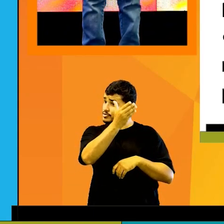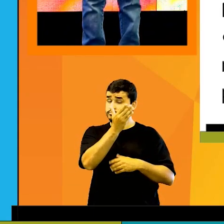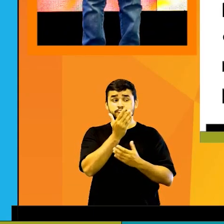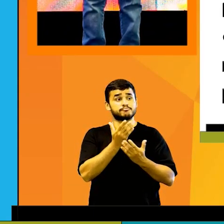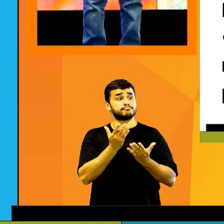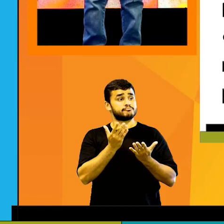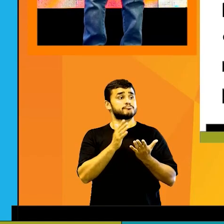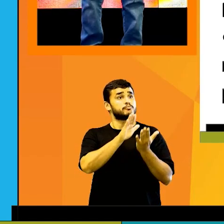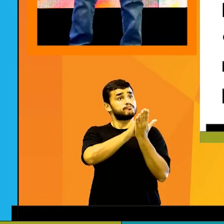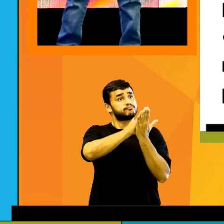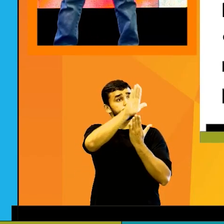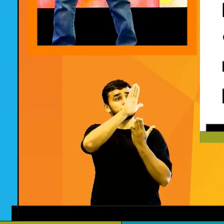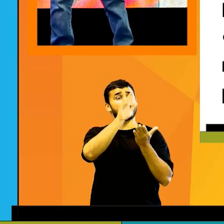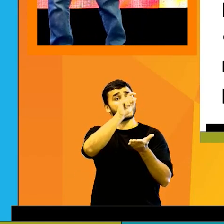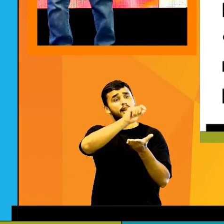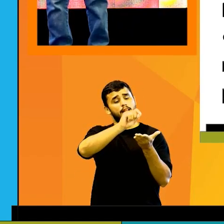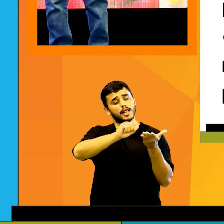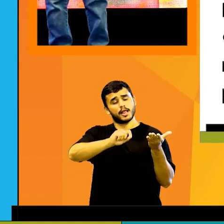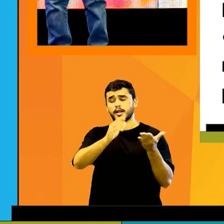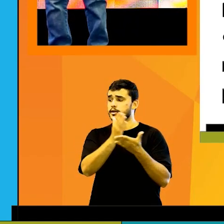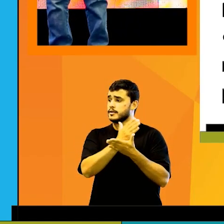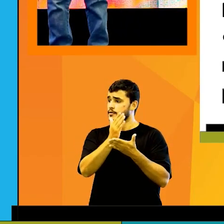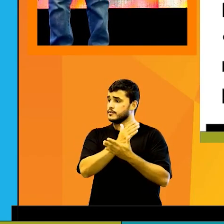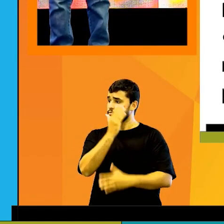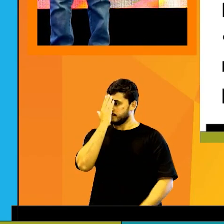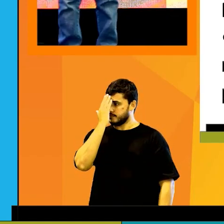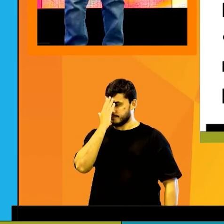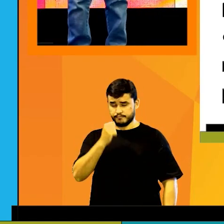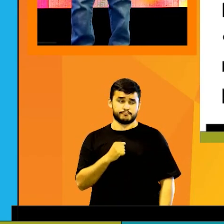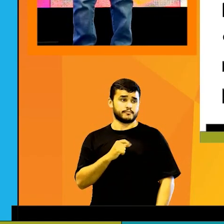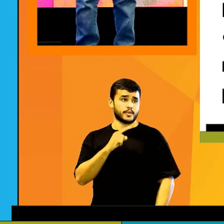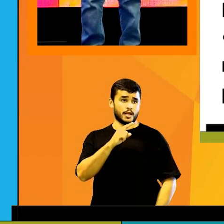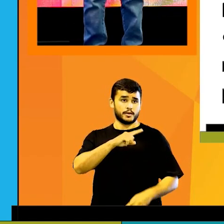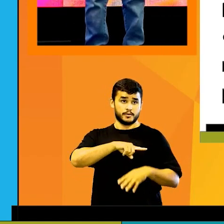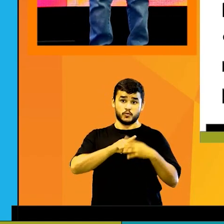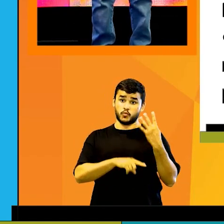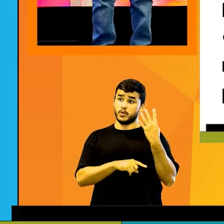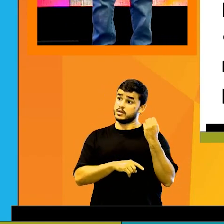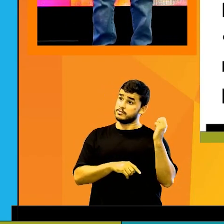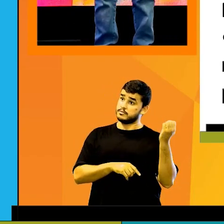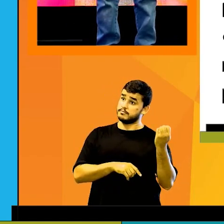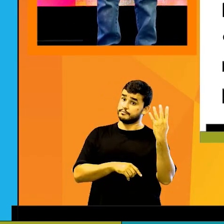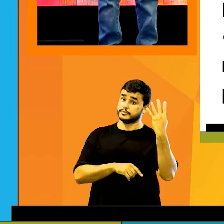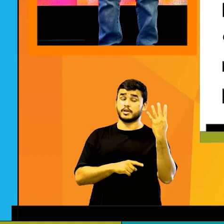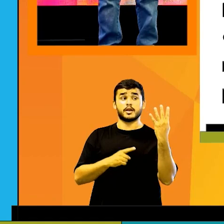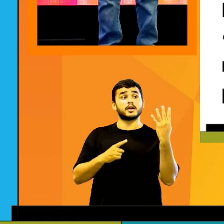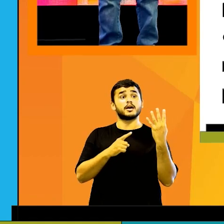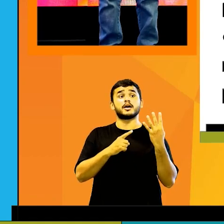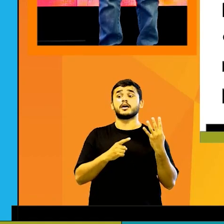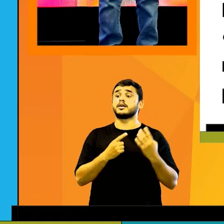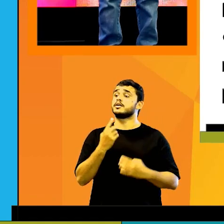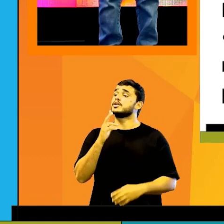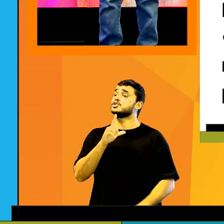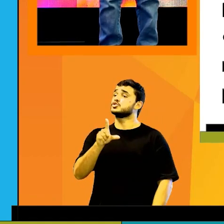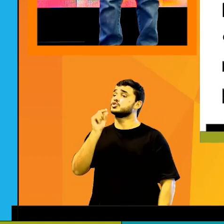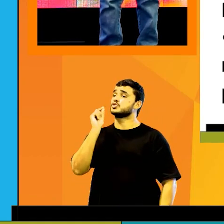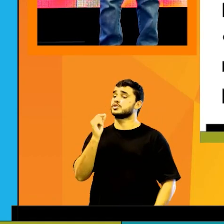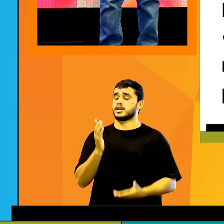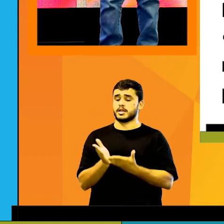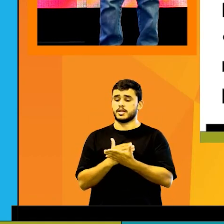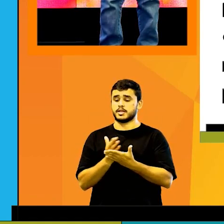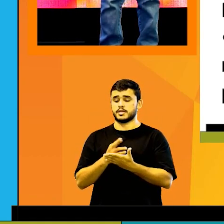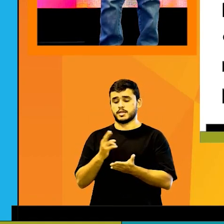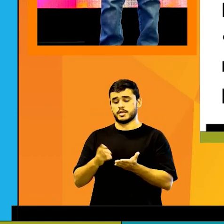românticos brasileiros que estavam na Europa reuniram-se e lançaram uma revista titulada Niterói,